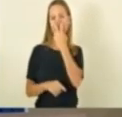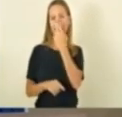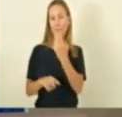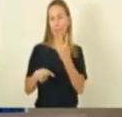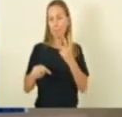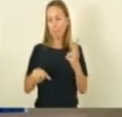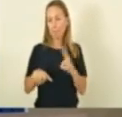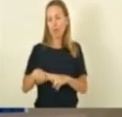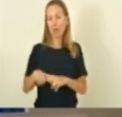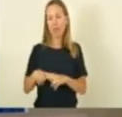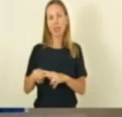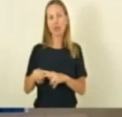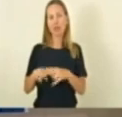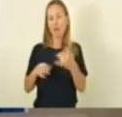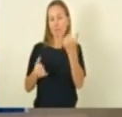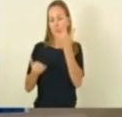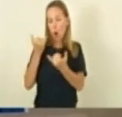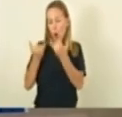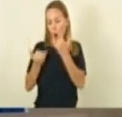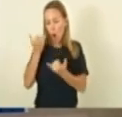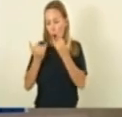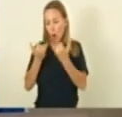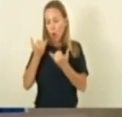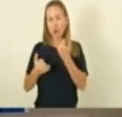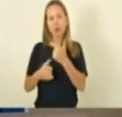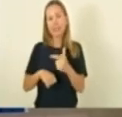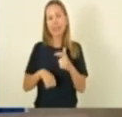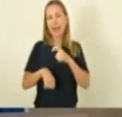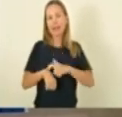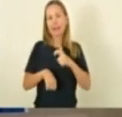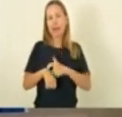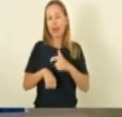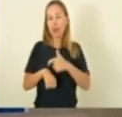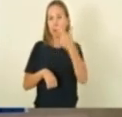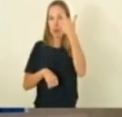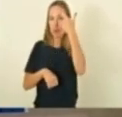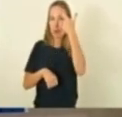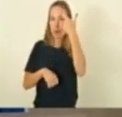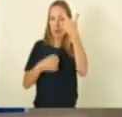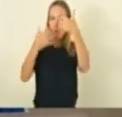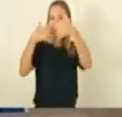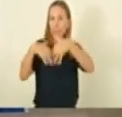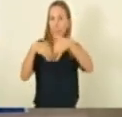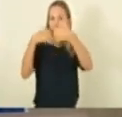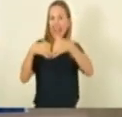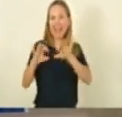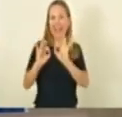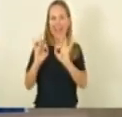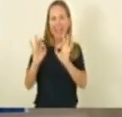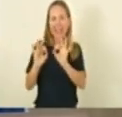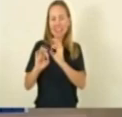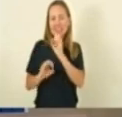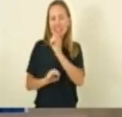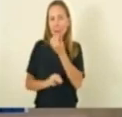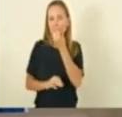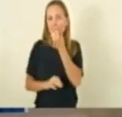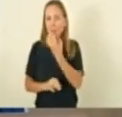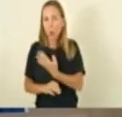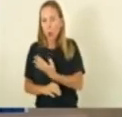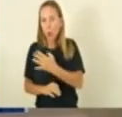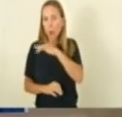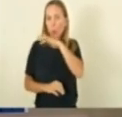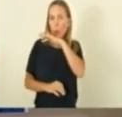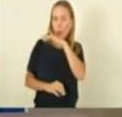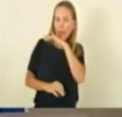esse turbilhão de informações, que a gente não tem tempo sequer de peneirar aquilo que é de proveito ou não, aquilo